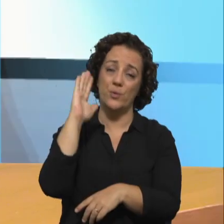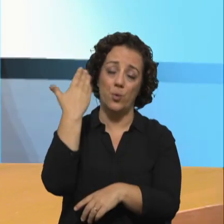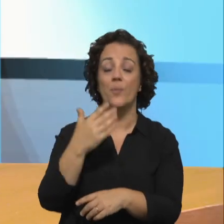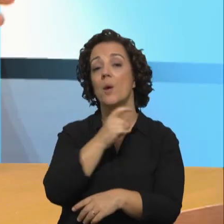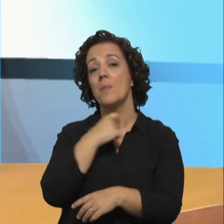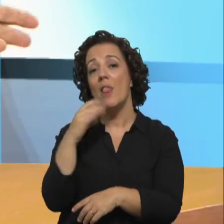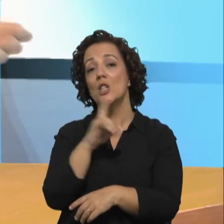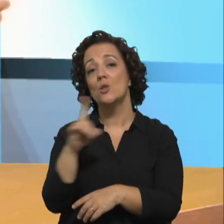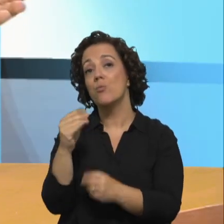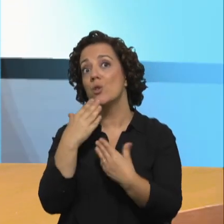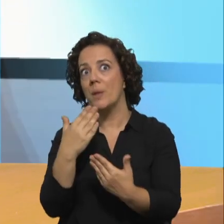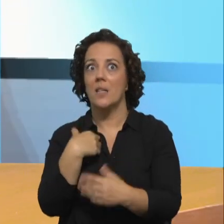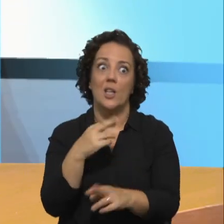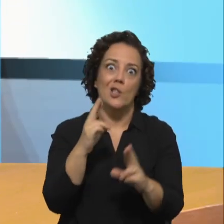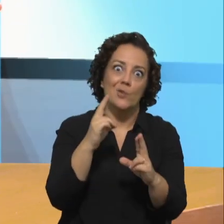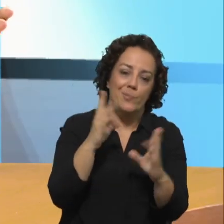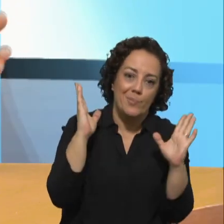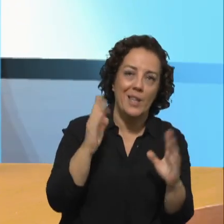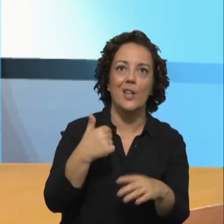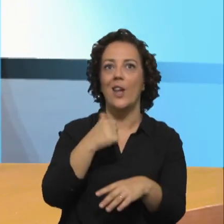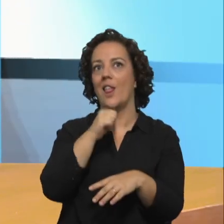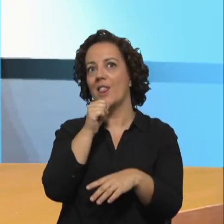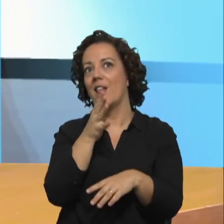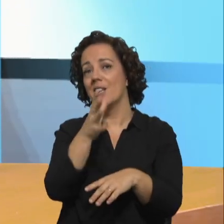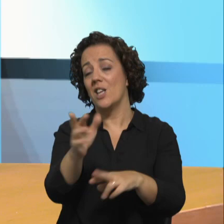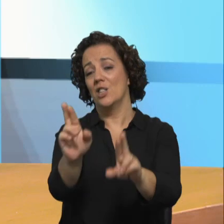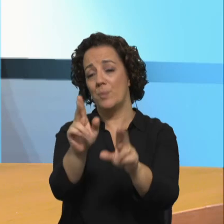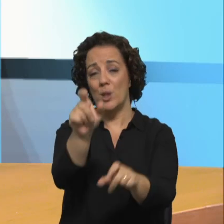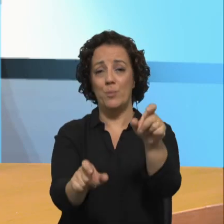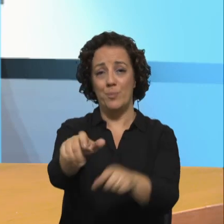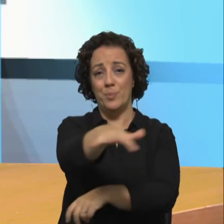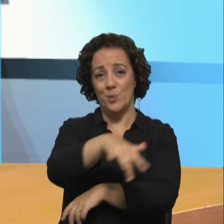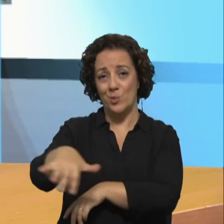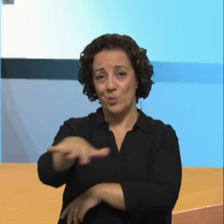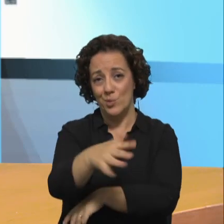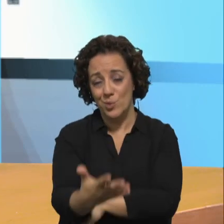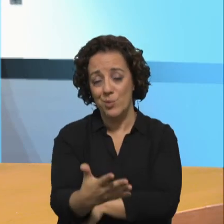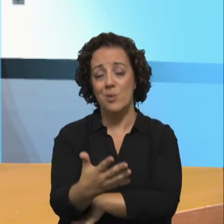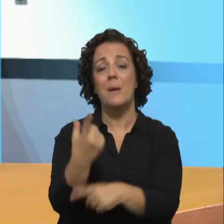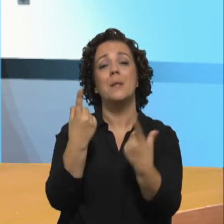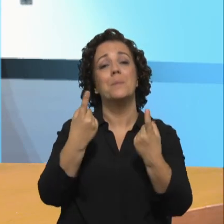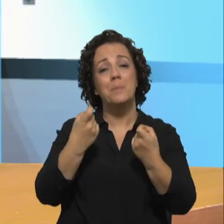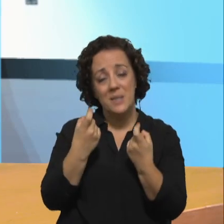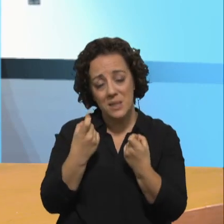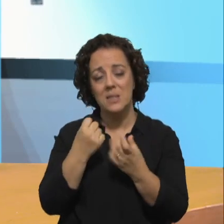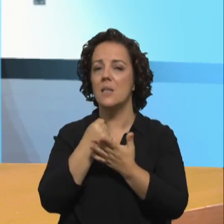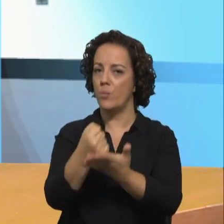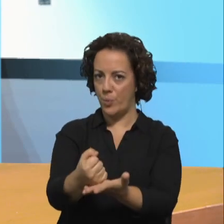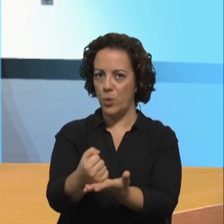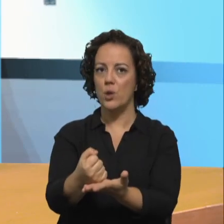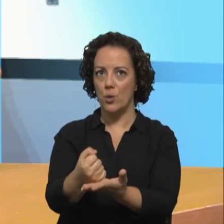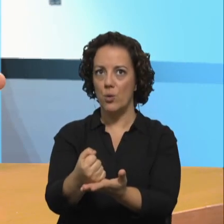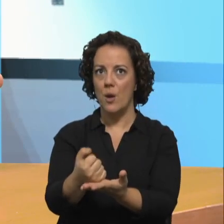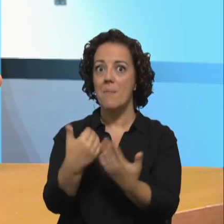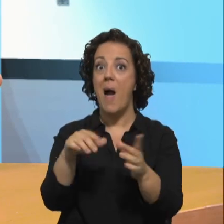obrigado. Efetivamente, acho que é os votos que nós podemos fazer. Exato. Estas populações precisam de ser apoiadas, mas não é